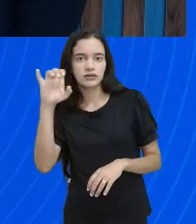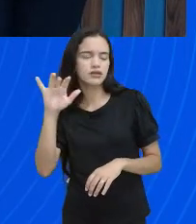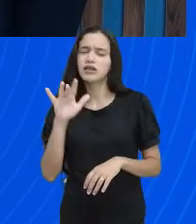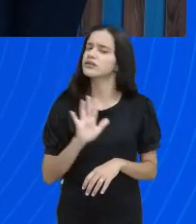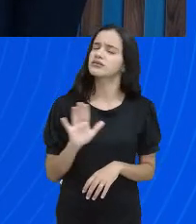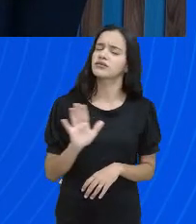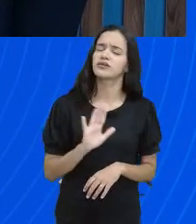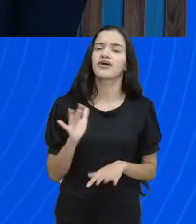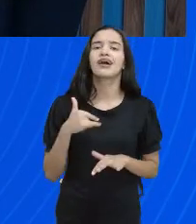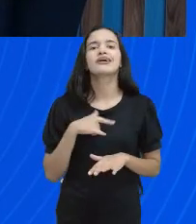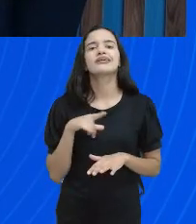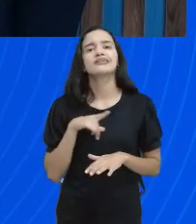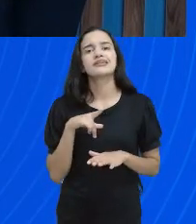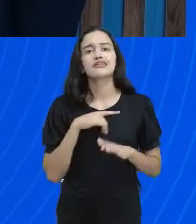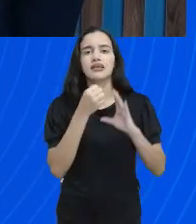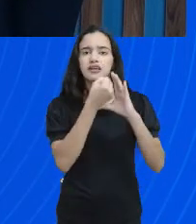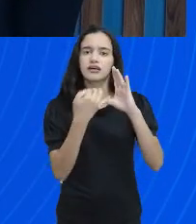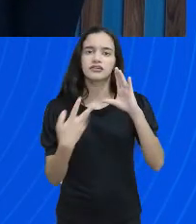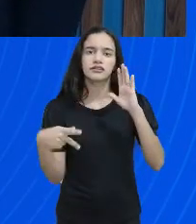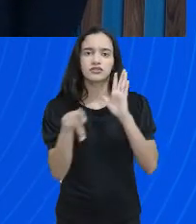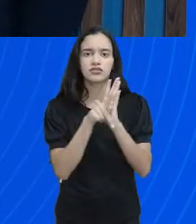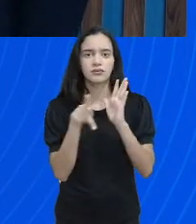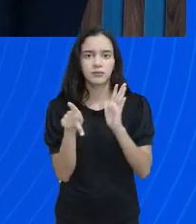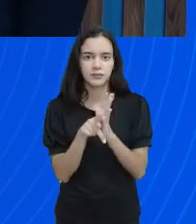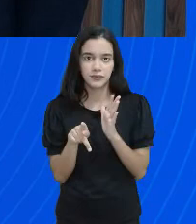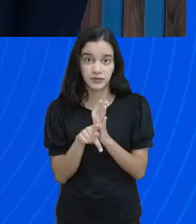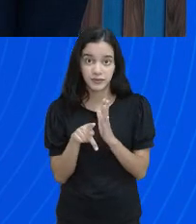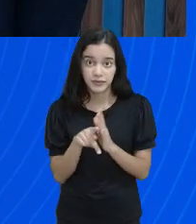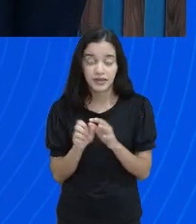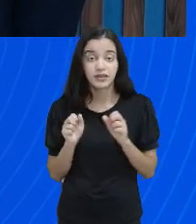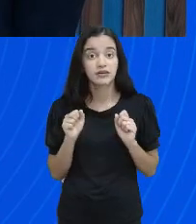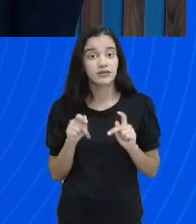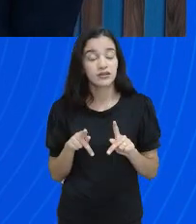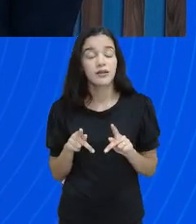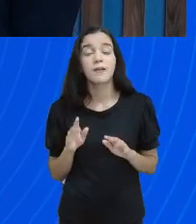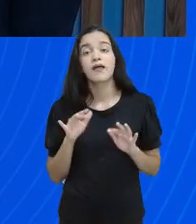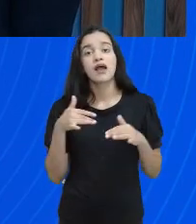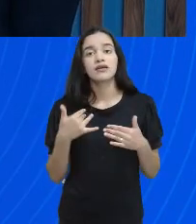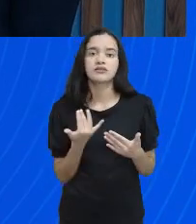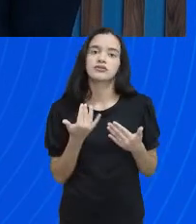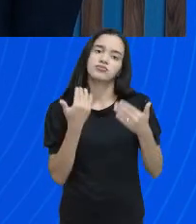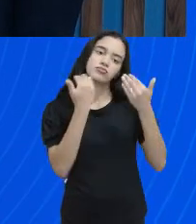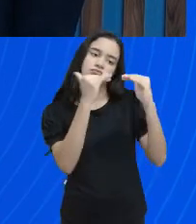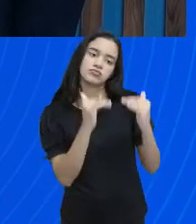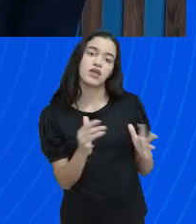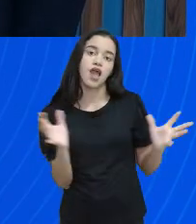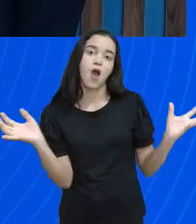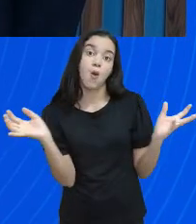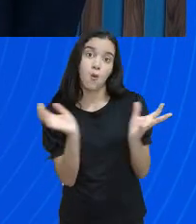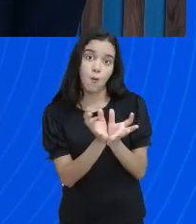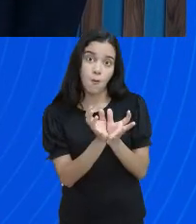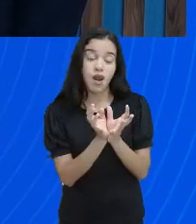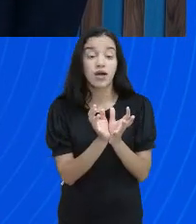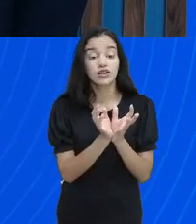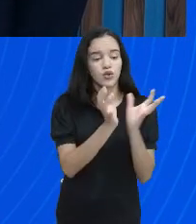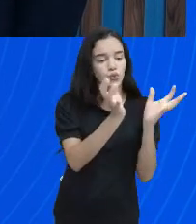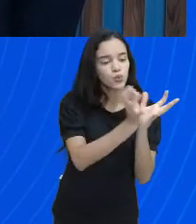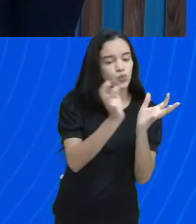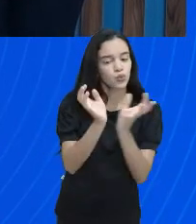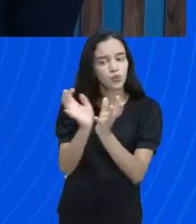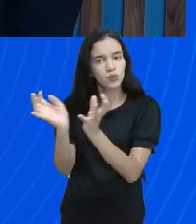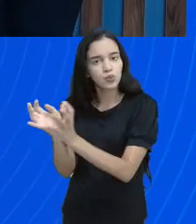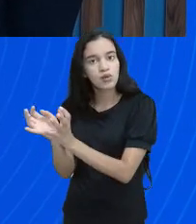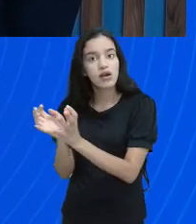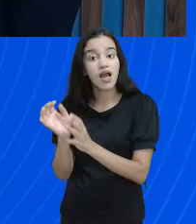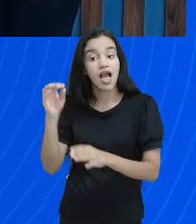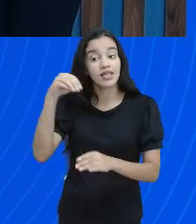elementos apresentam características que se assemelham, tá certo? Então, eles vão estar agrupados. Então, são grupinhos